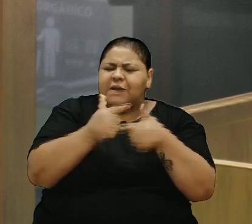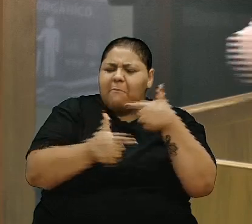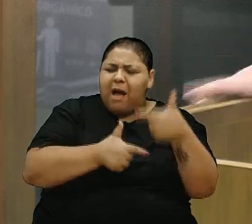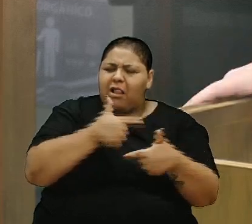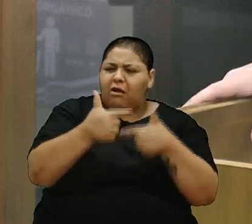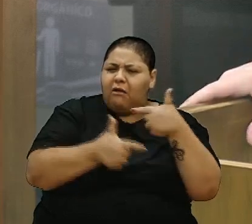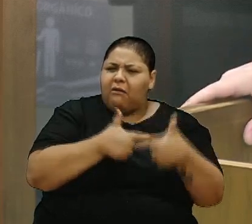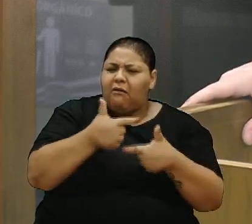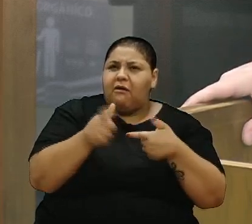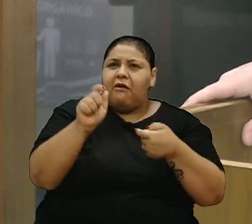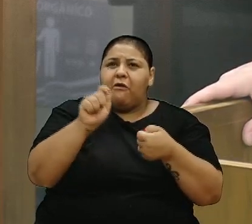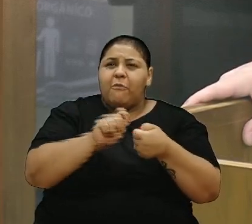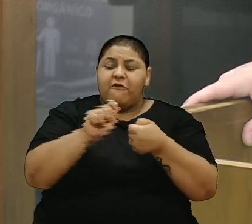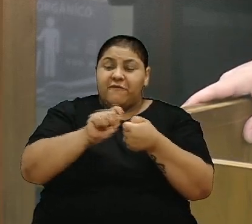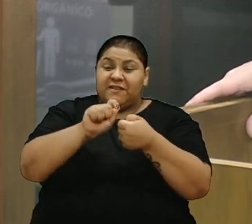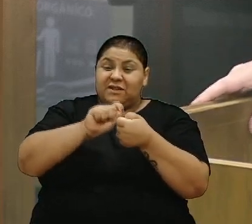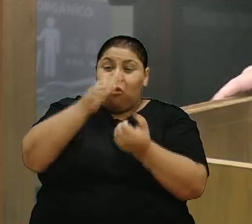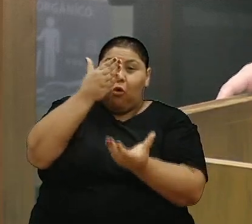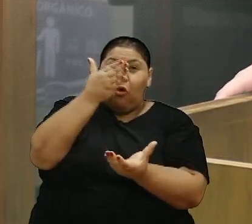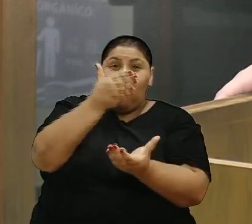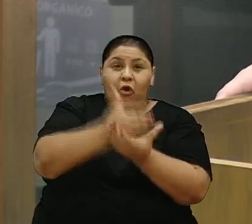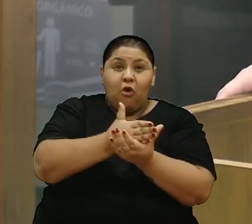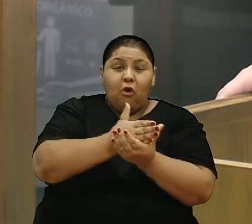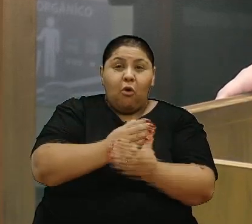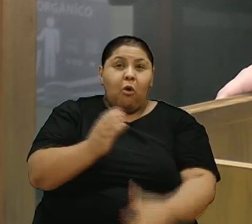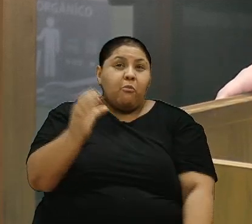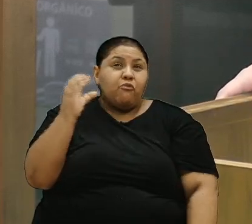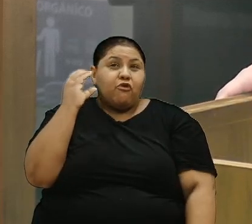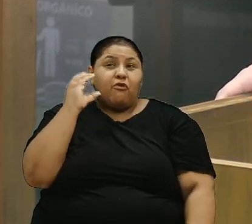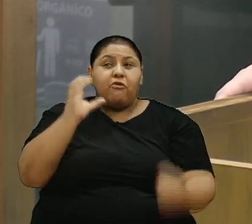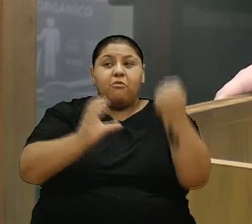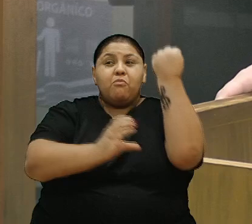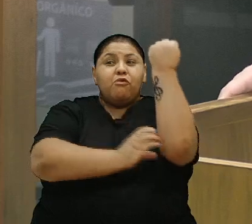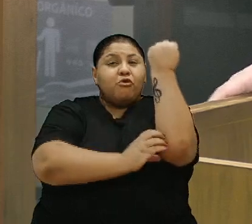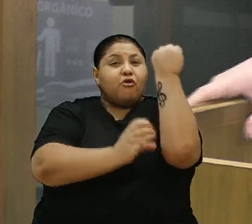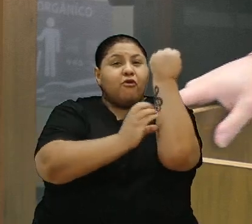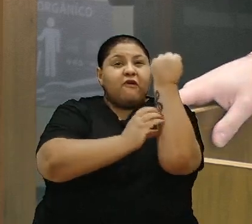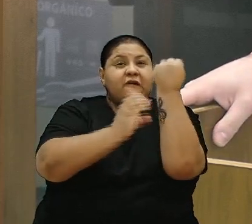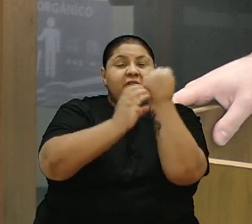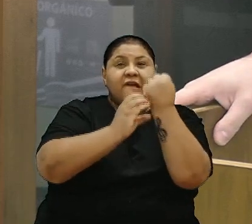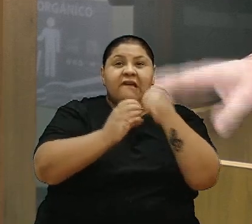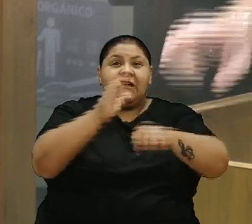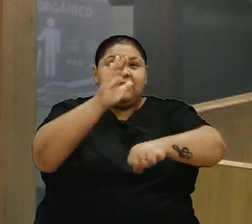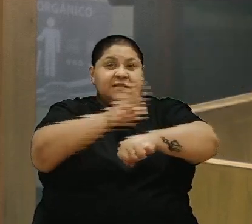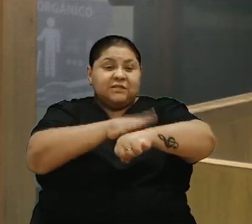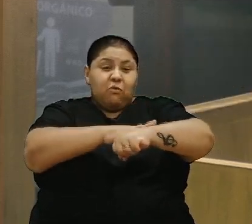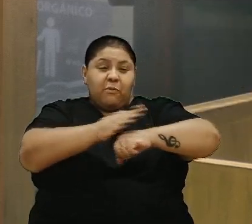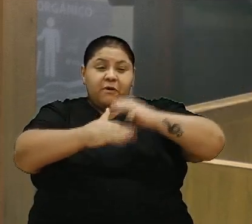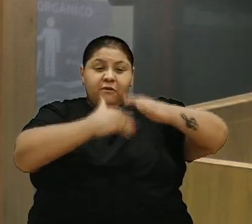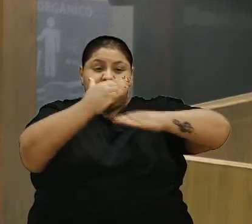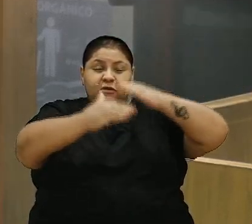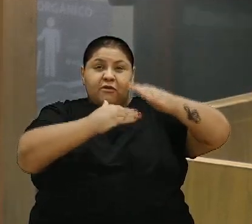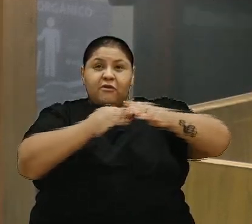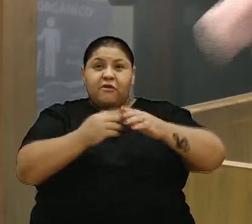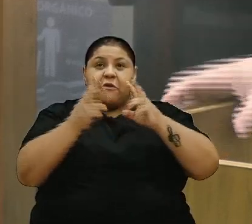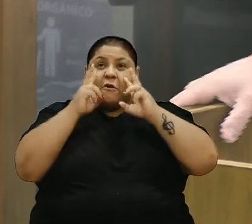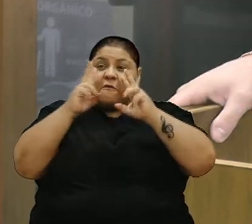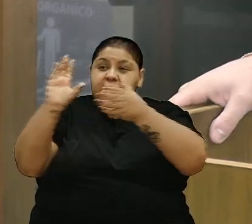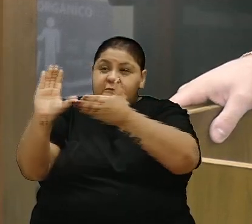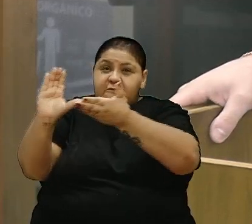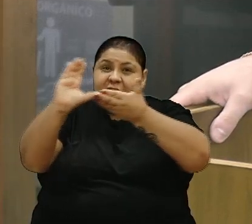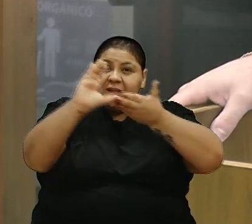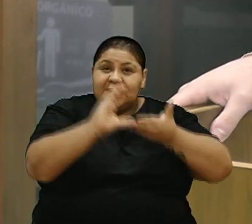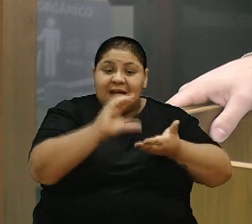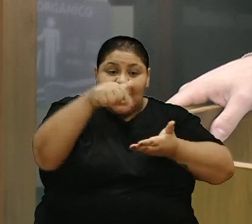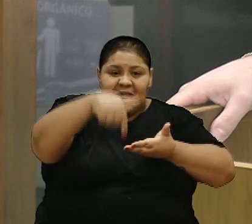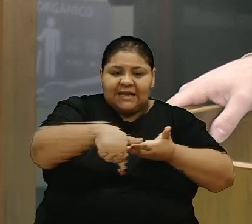trabalheira que é para fazer um processo, a burocracia desse momento de reconstrução, e ver quanto de dinheiro foi aportado na